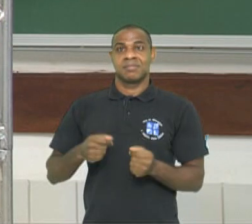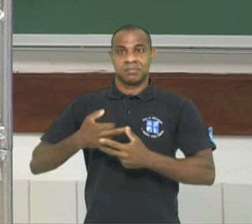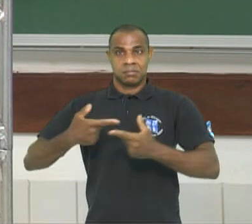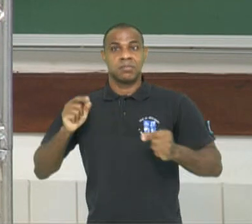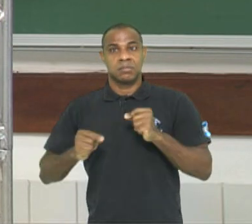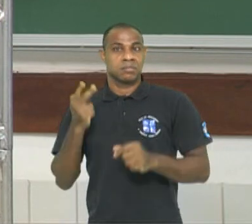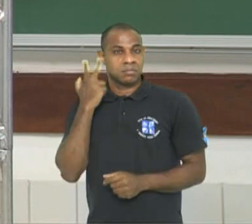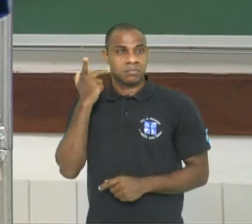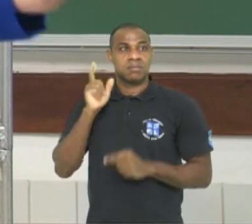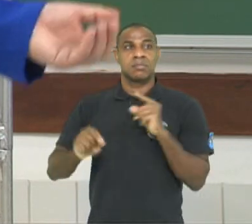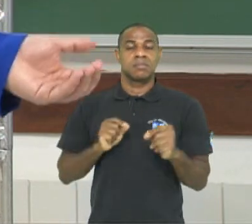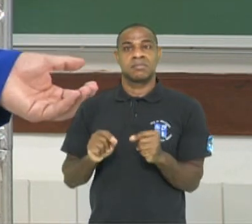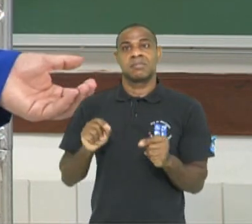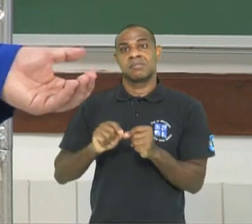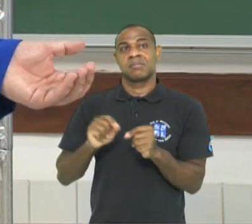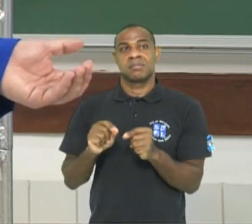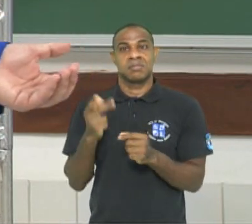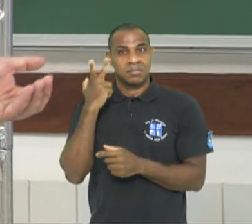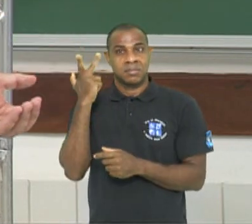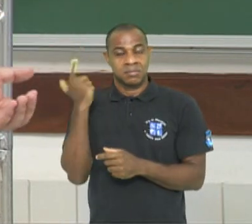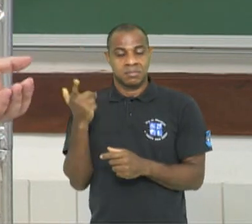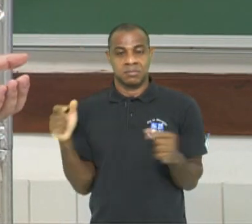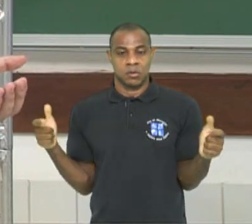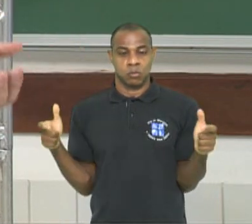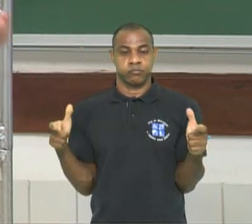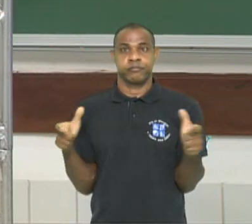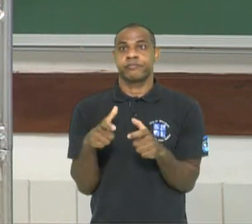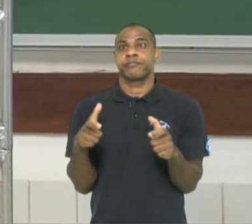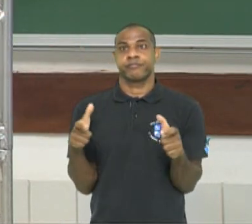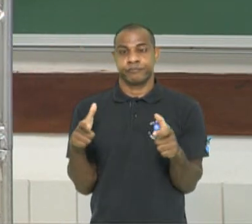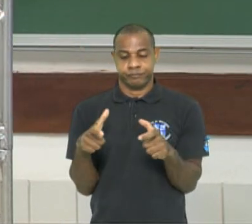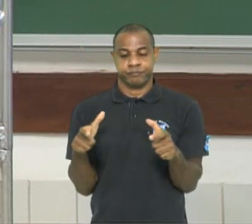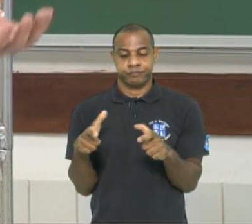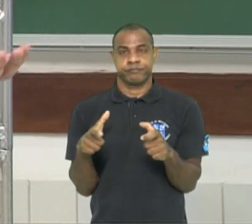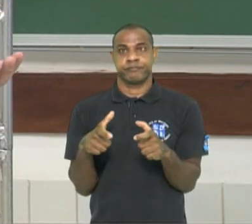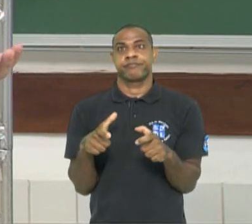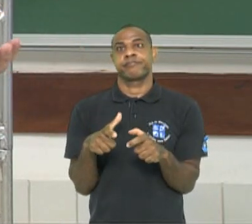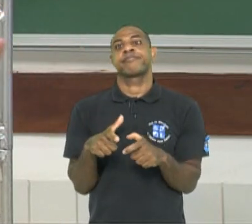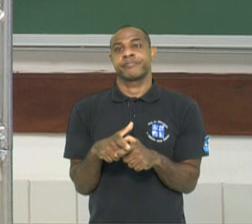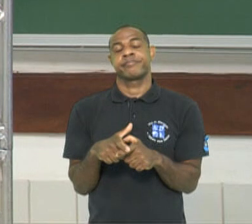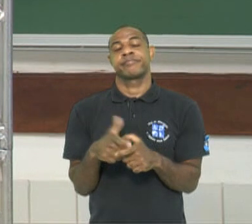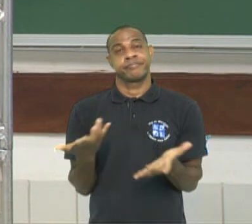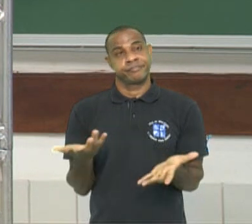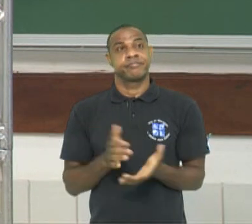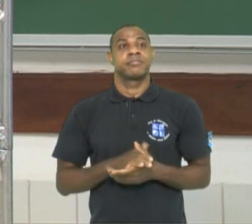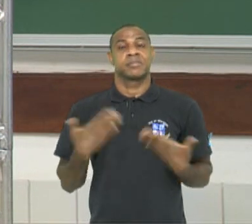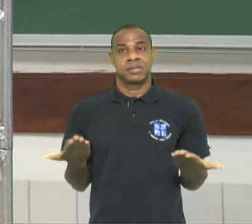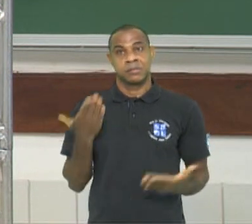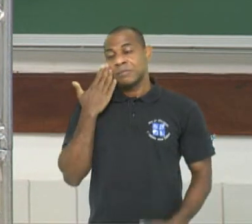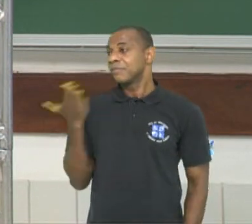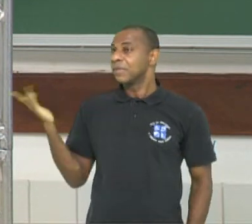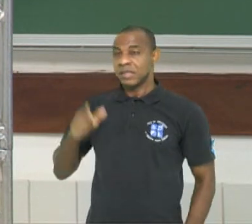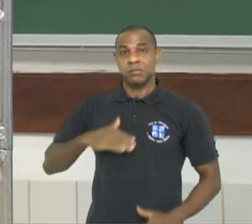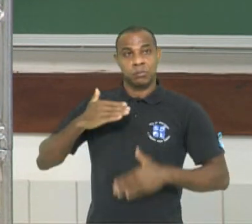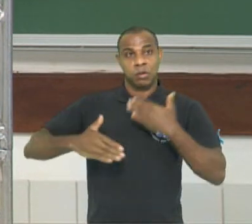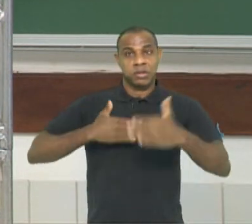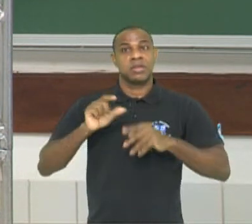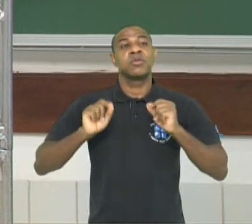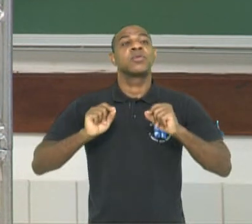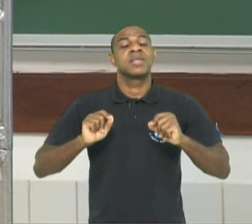elementos naturais vão ficando cada vez mais escassos, cada vez em menor número. Então, este